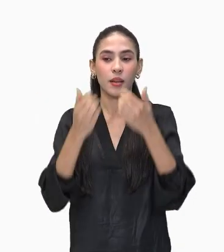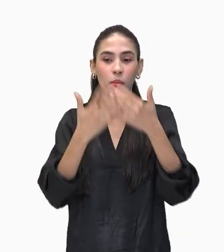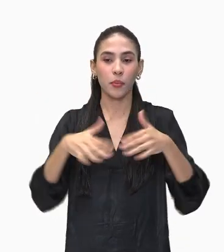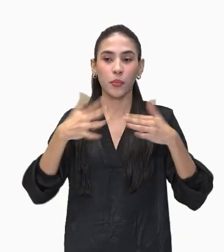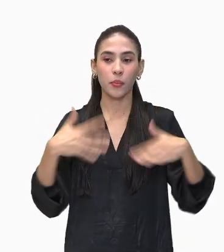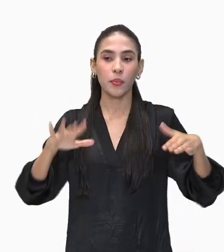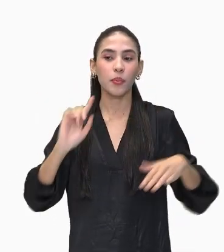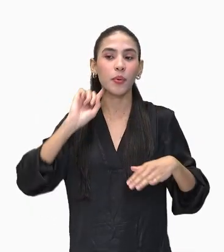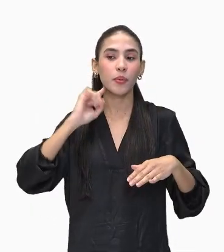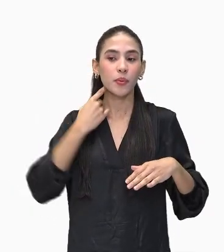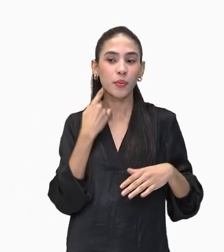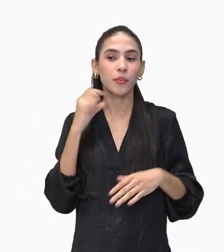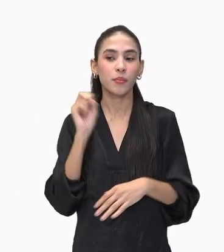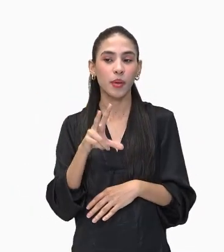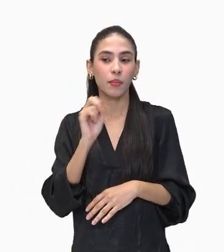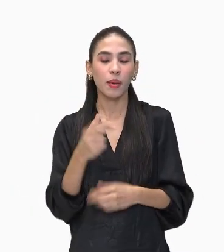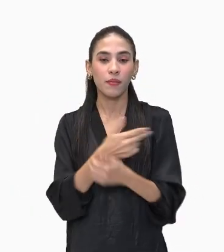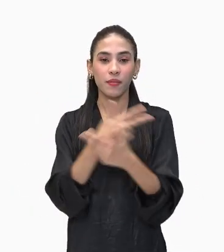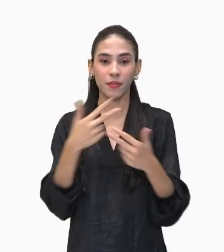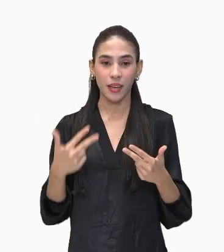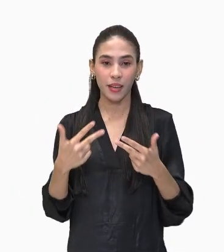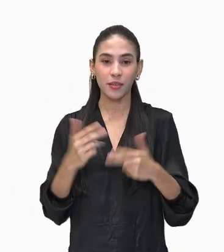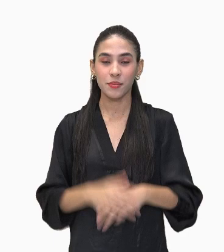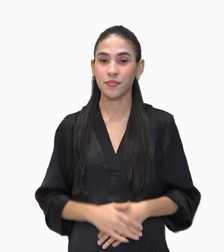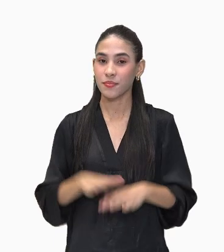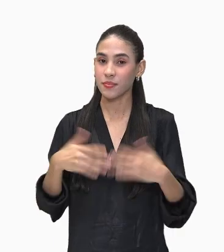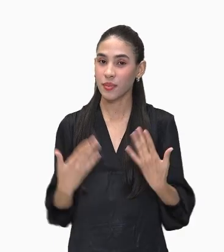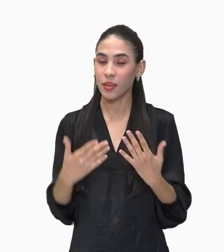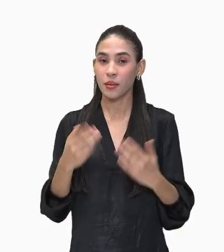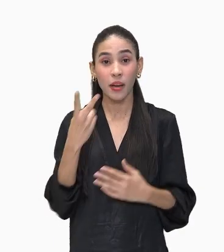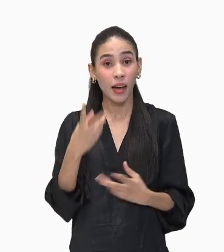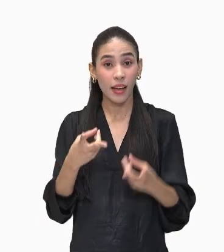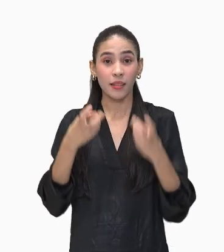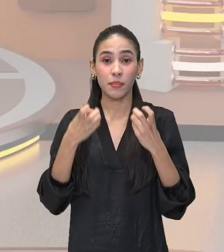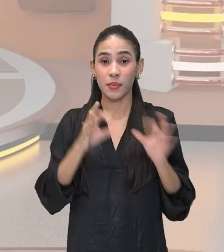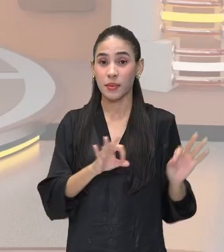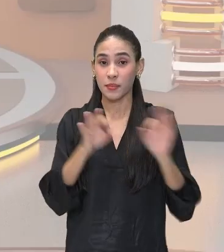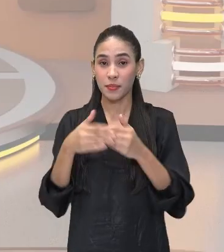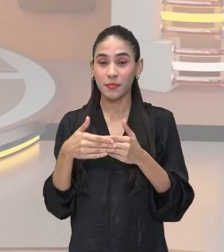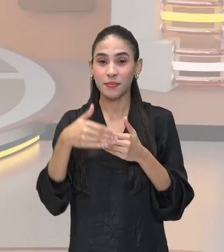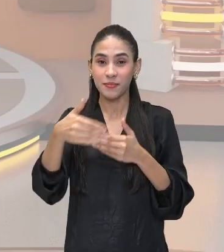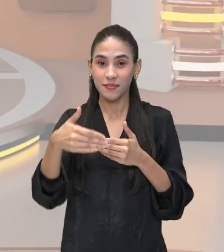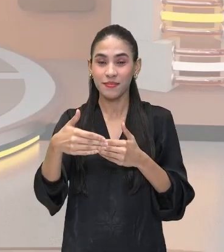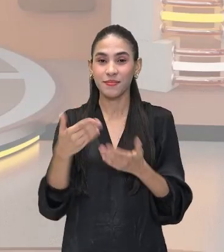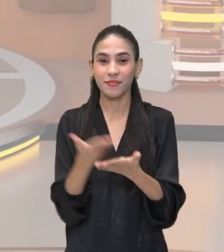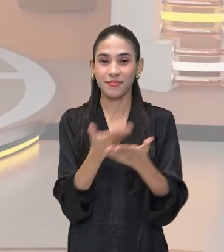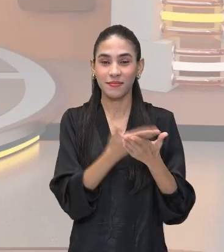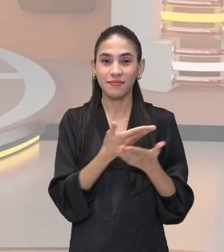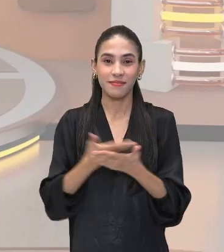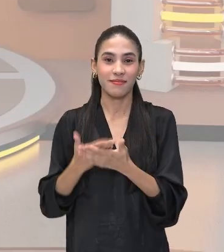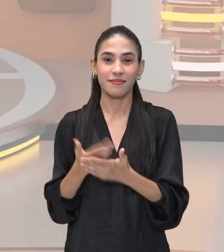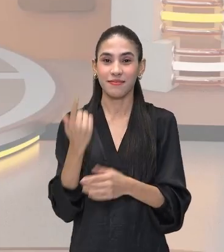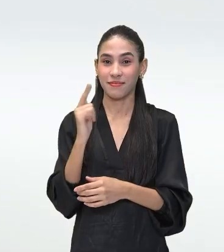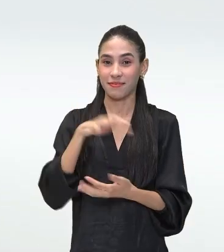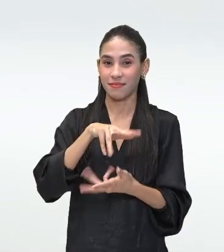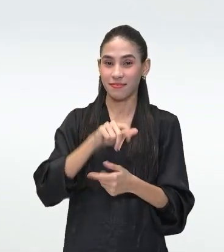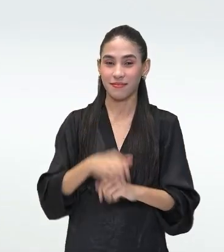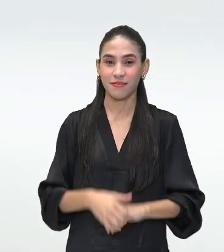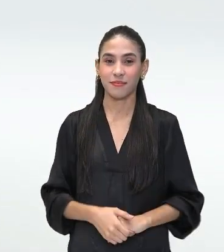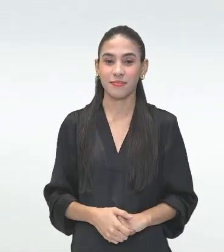chorumes e assoreamento. Então, fiquem ligados e vamos lá para a nossa aula de geografia.